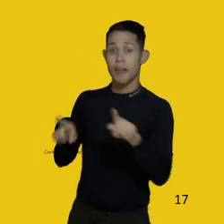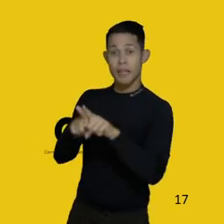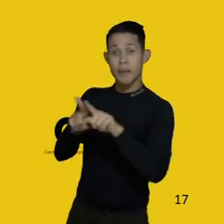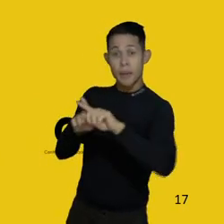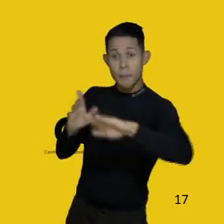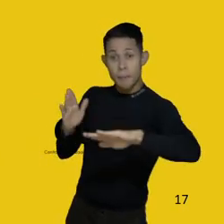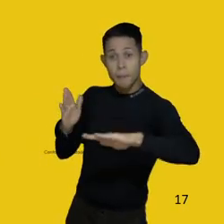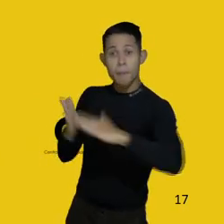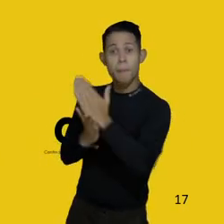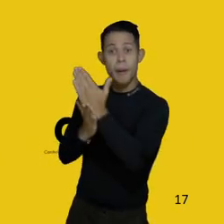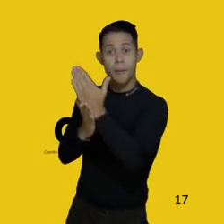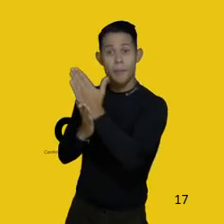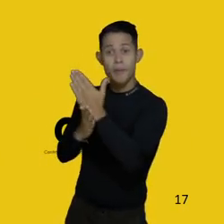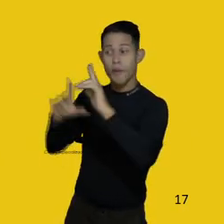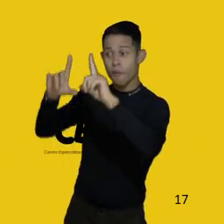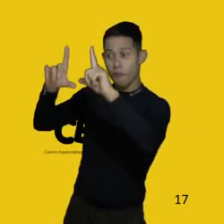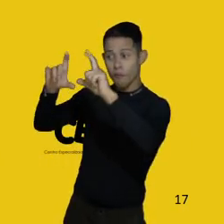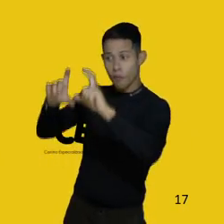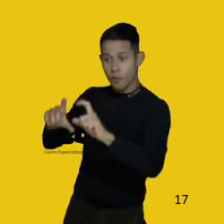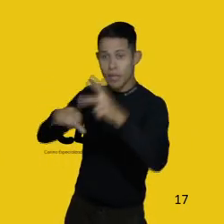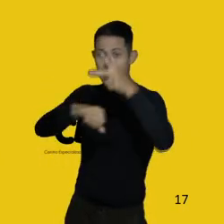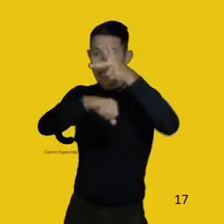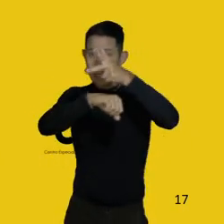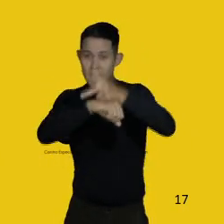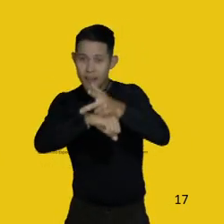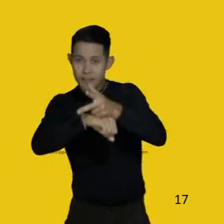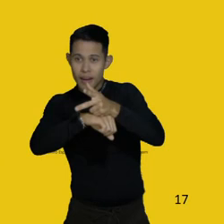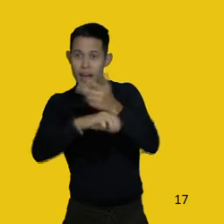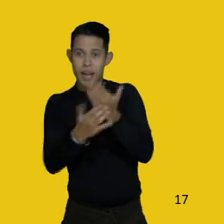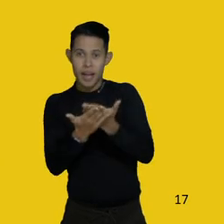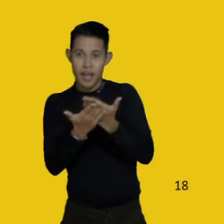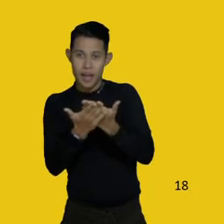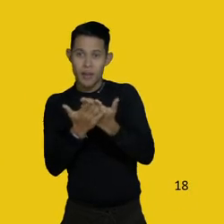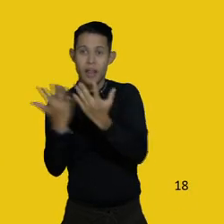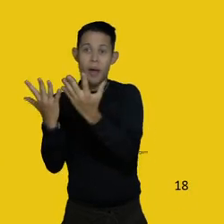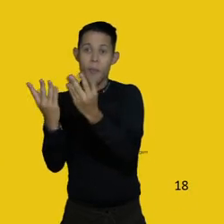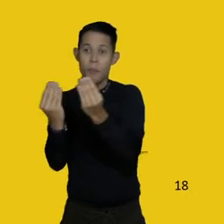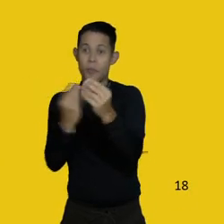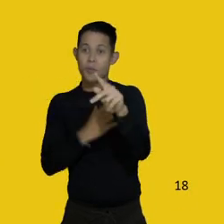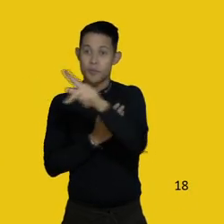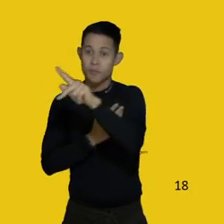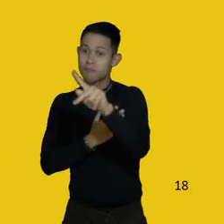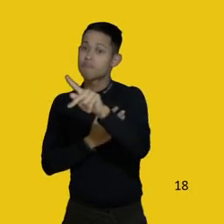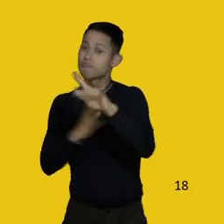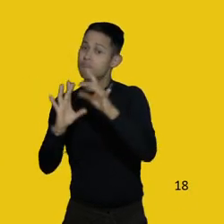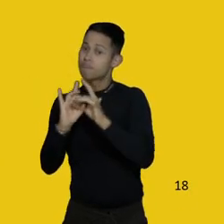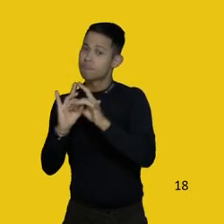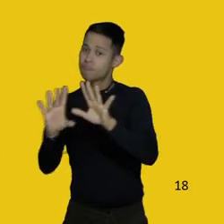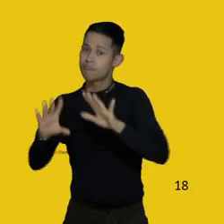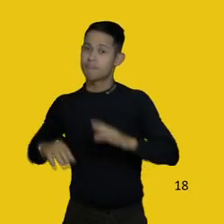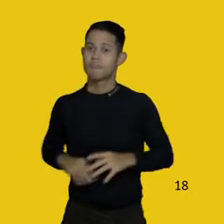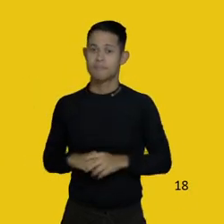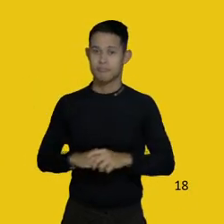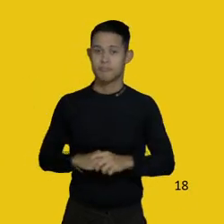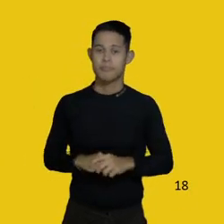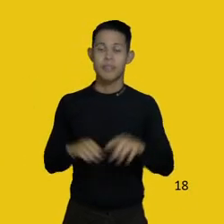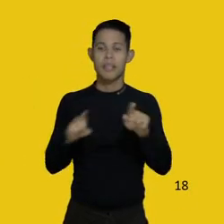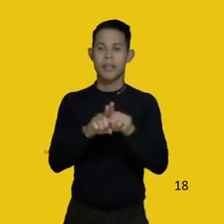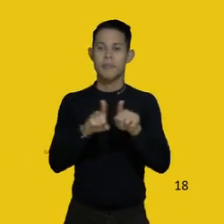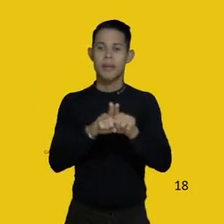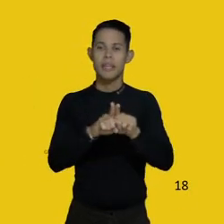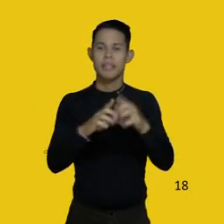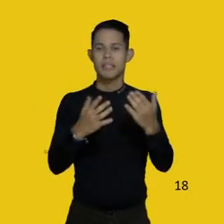muitos professores já estão deixando né então isso é importante para eles né multimídia assim